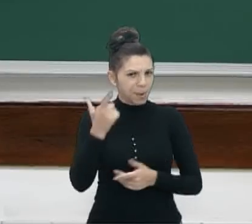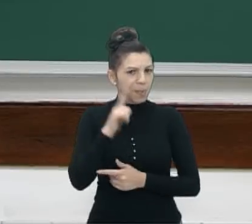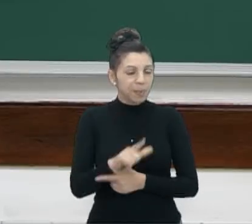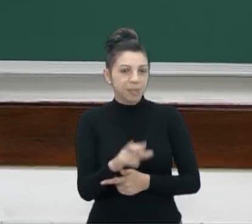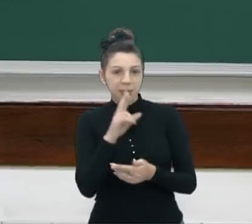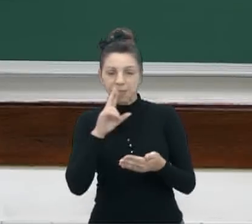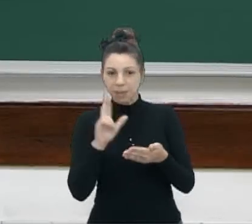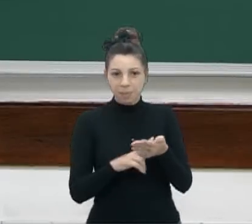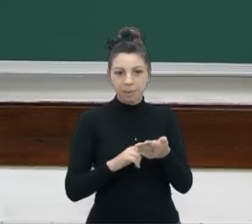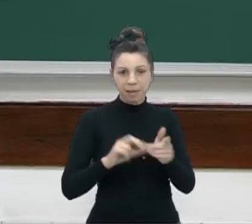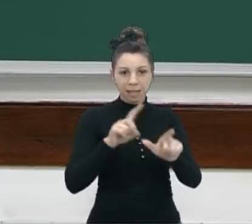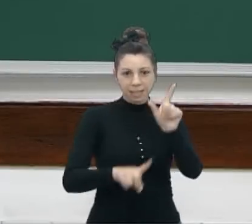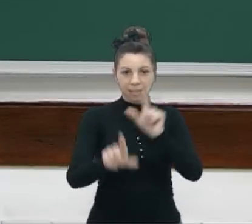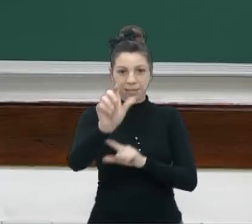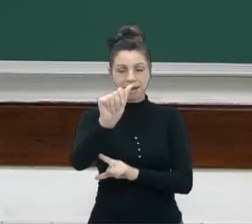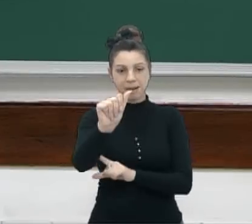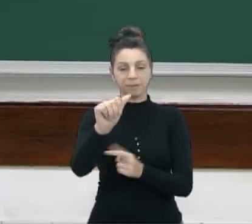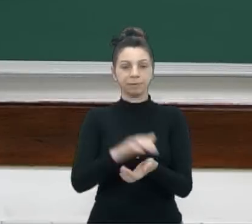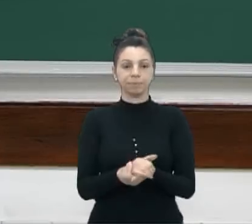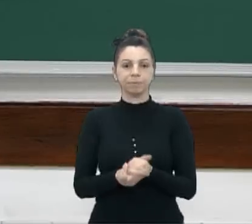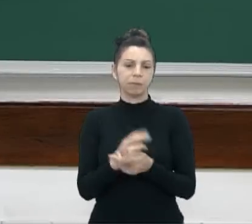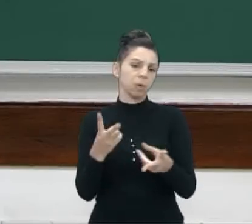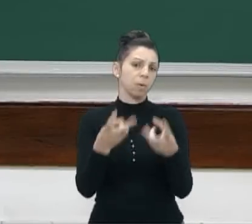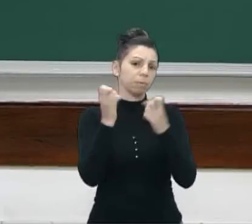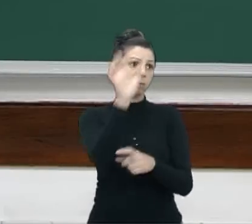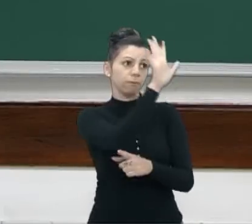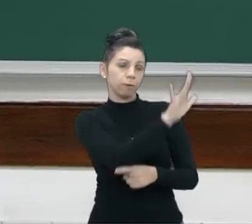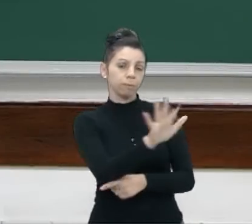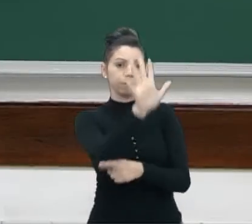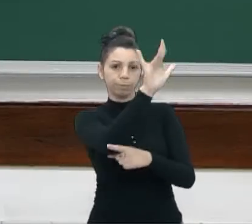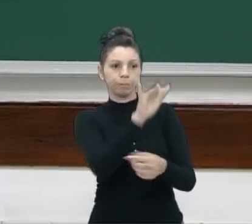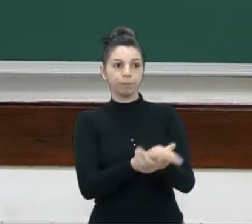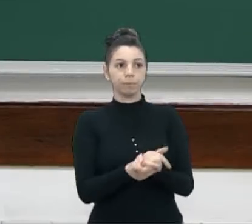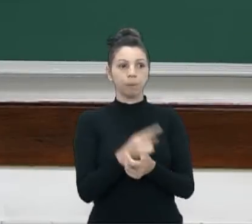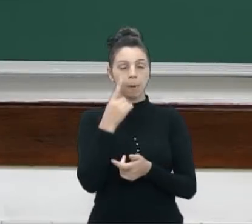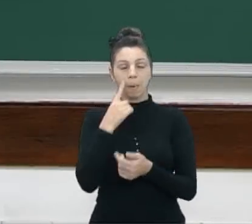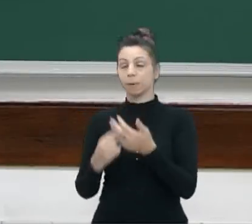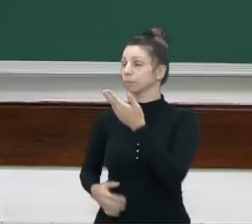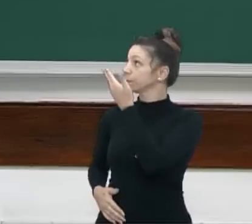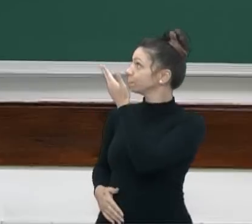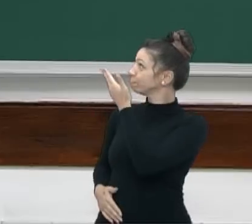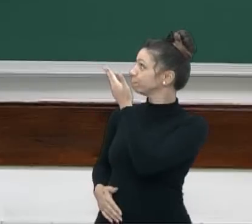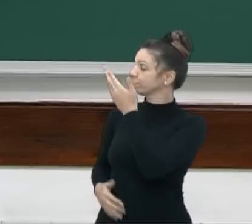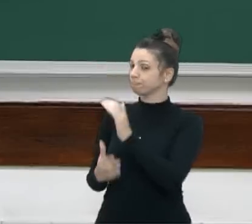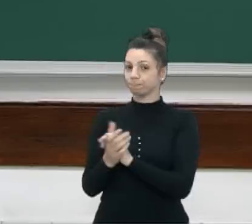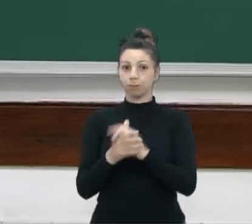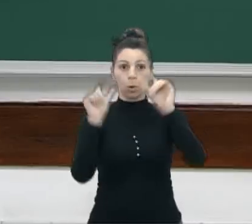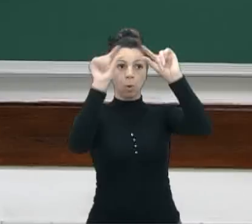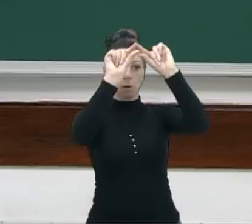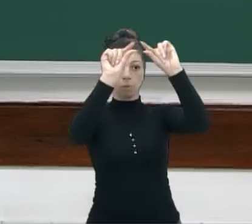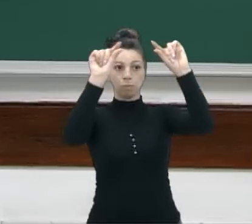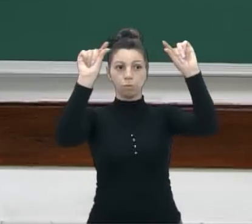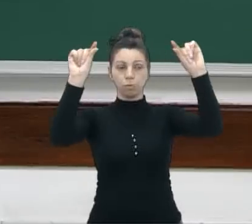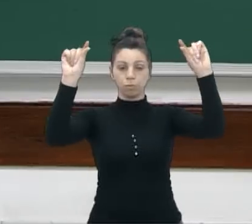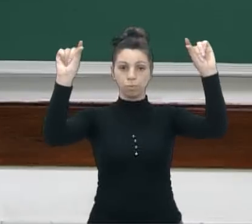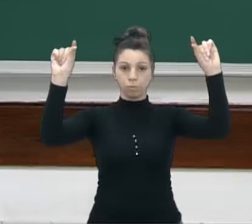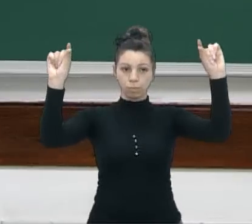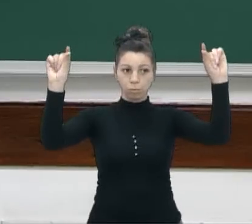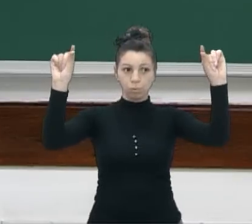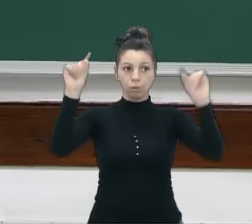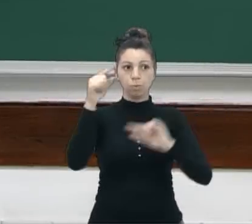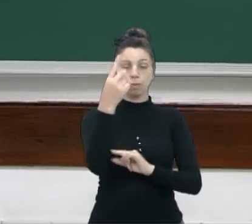Conseguiram responder a letra A? Observaram no desenho? Olha lá, a linha do 1/3 está aqui, ó. Então, quer